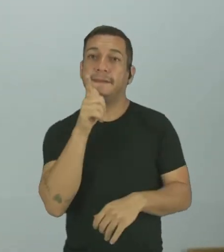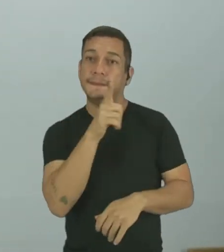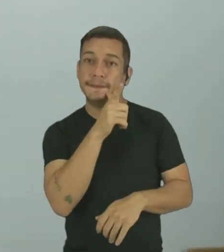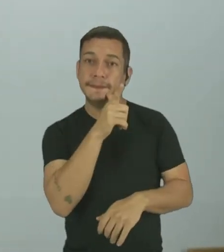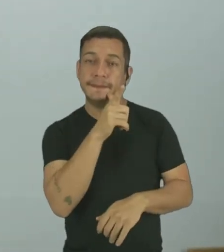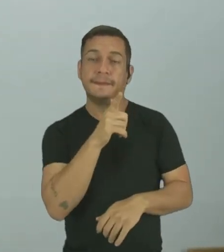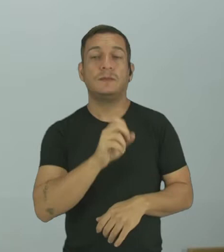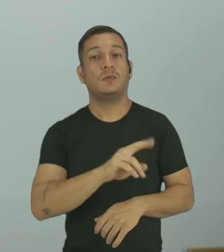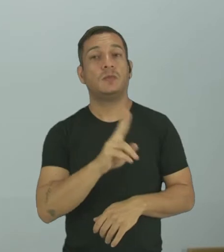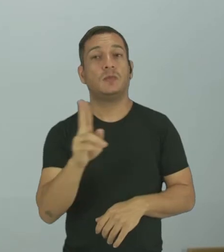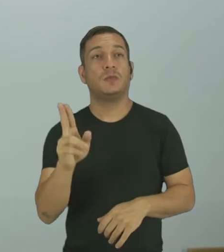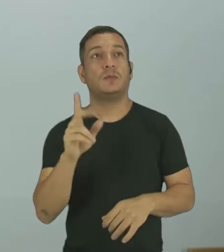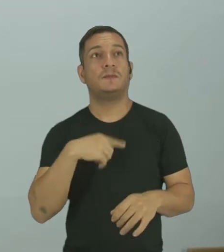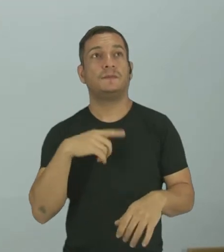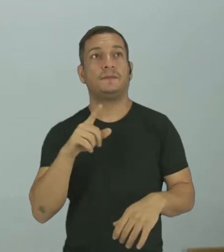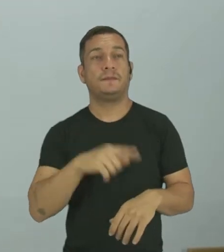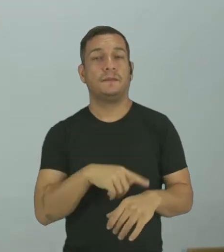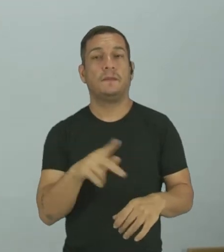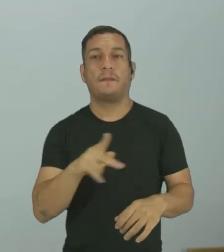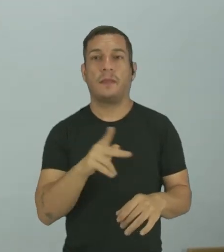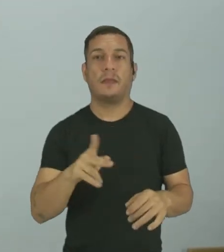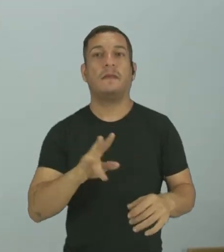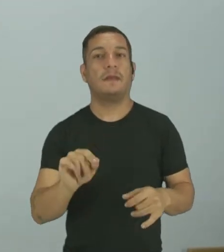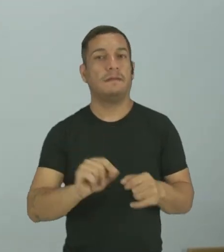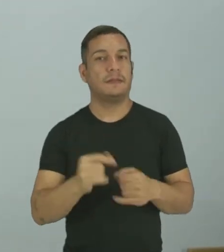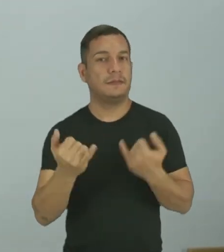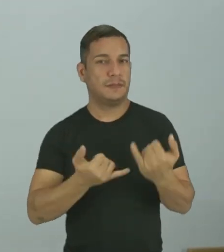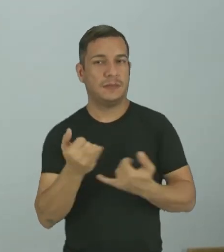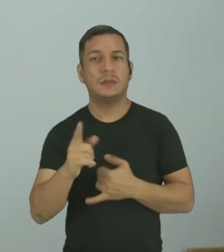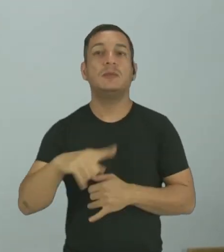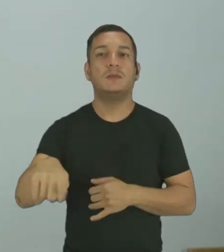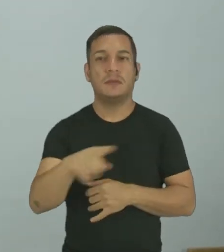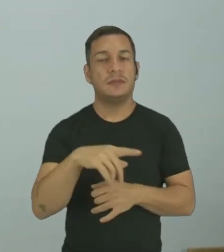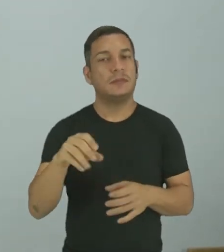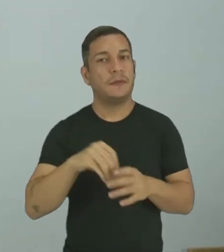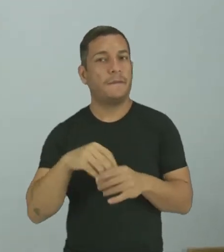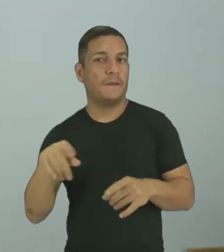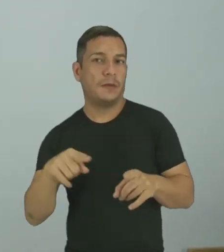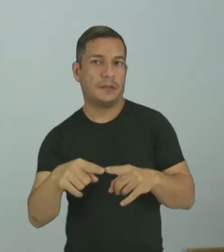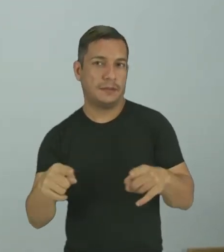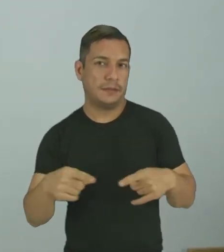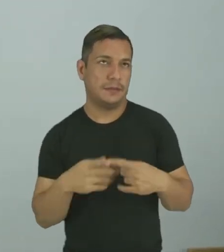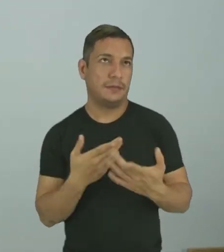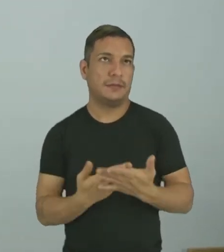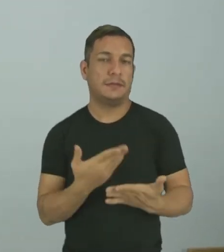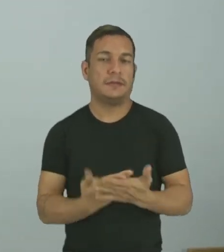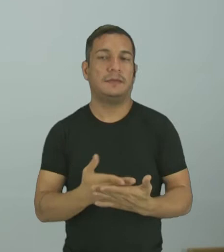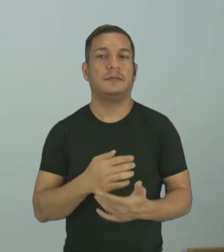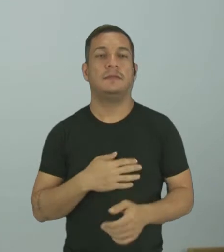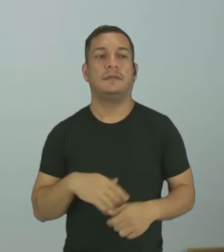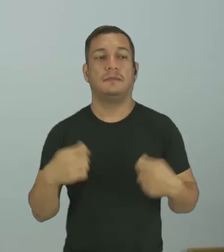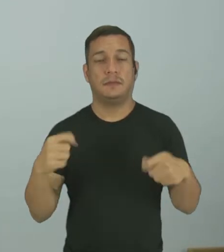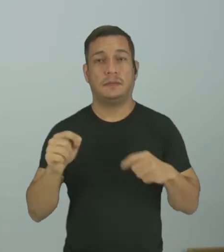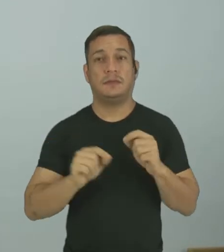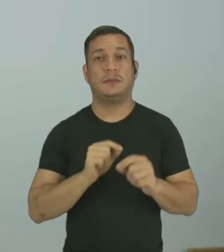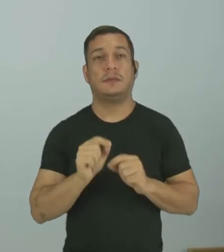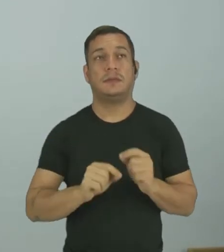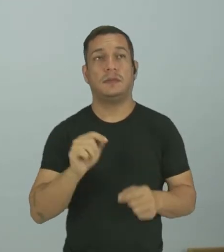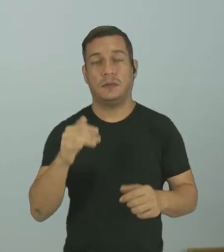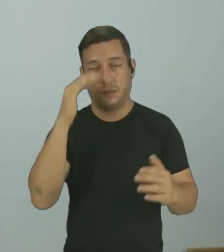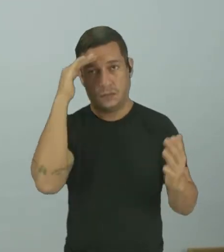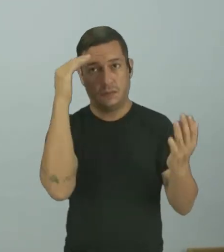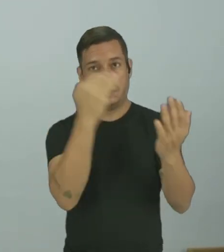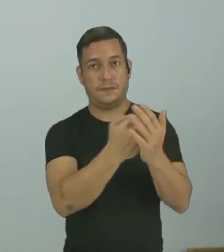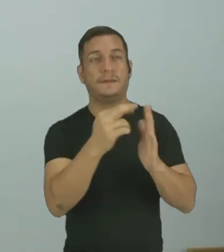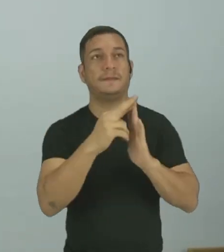recreio, ou a uma hora que a professora vai fazer uma brincadeira com você fora da sala de aula. Devemos